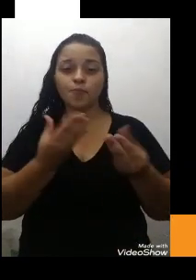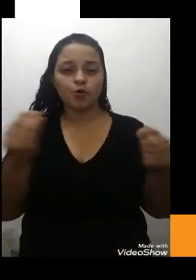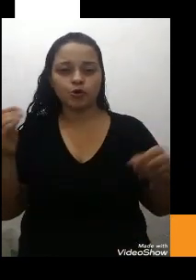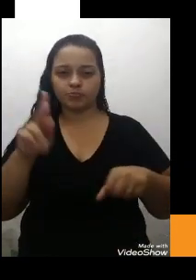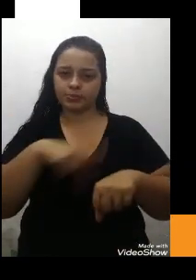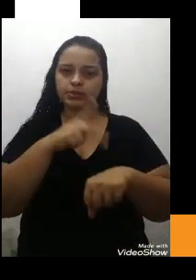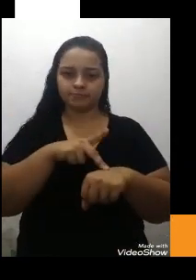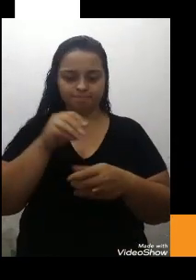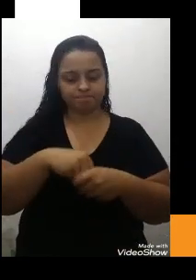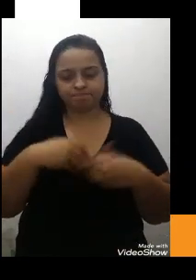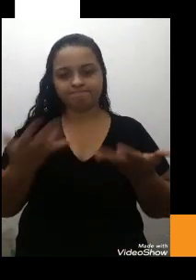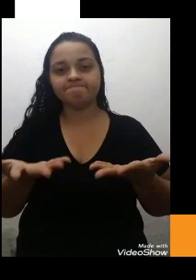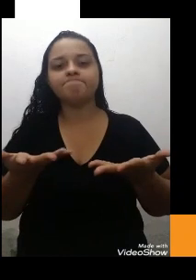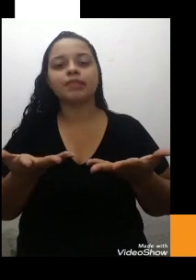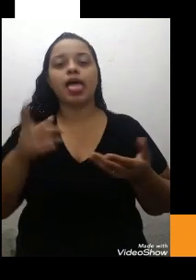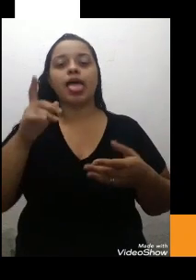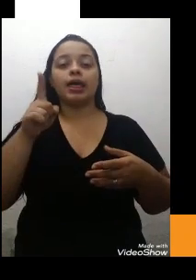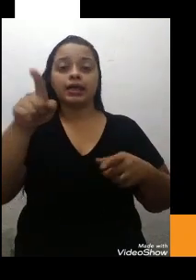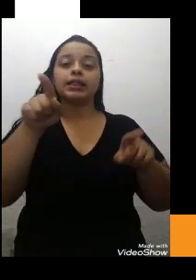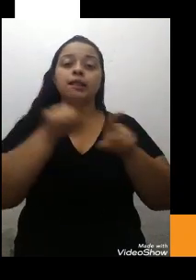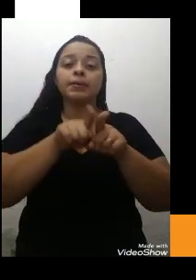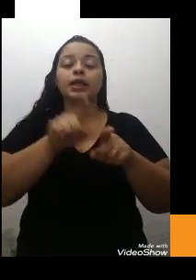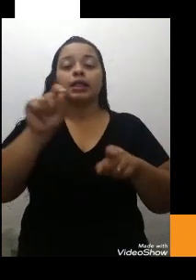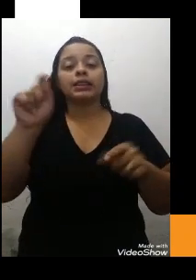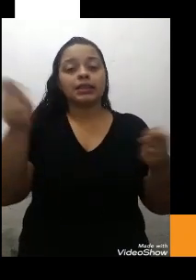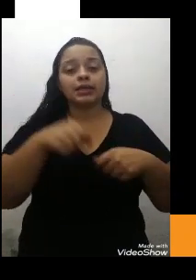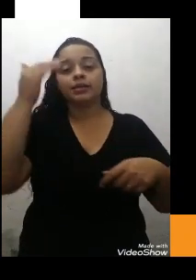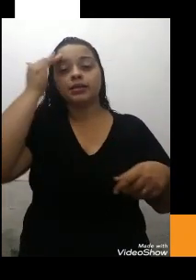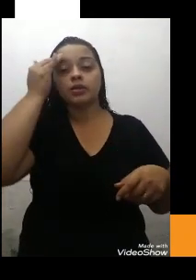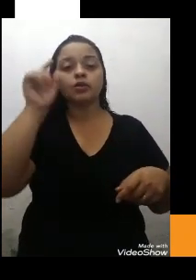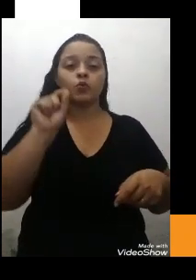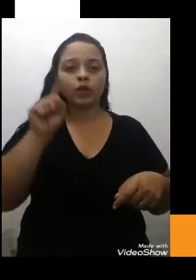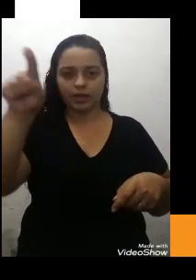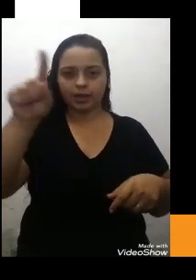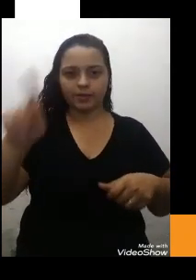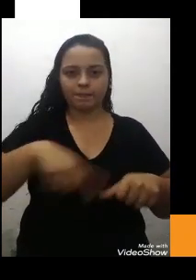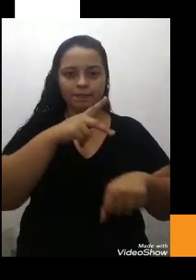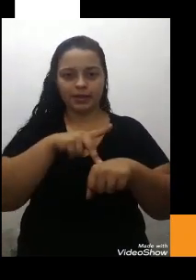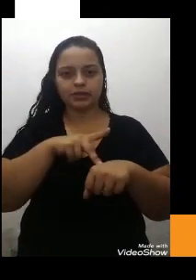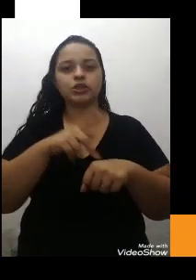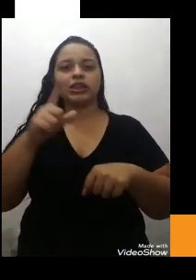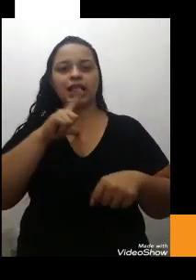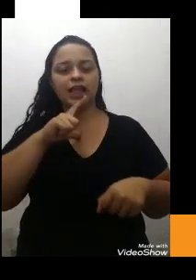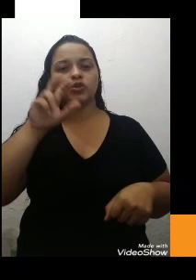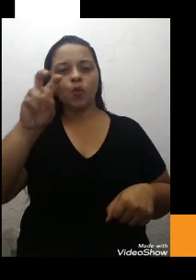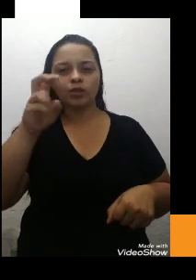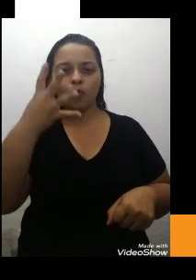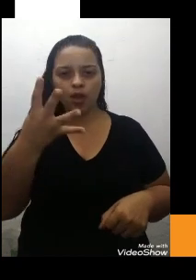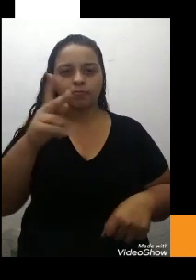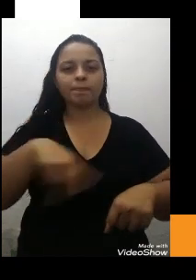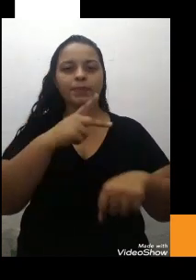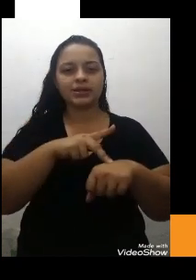mesmo? Isso também sugere que um continente composto por 54 países, a gente vai encontrar